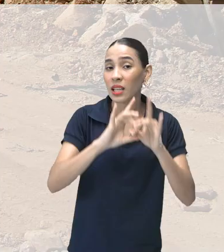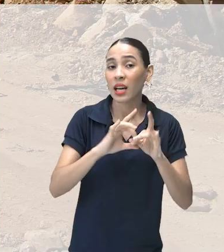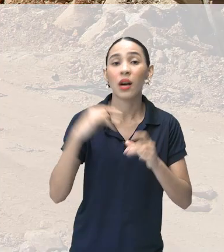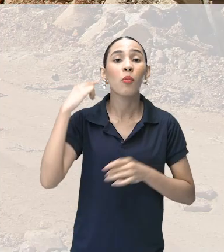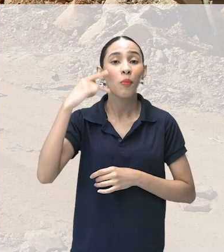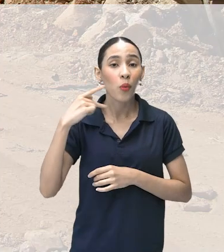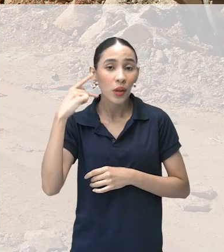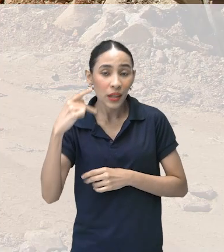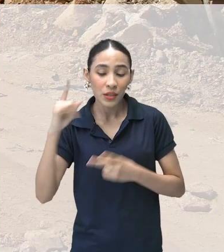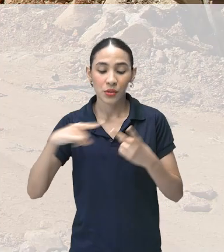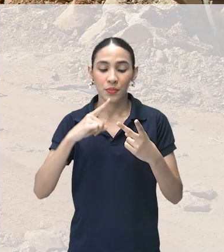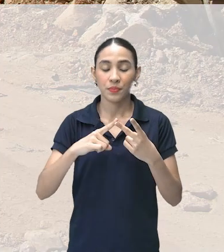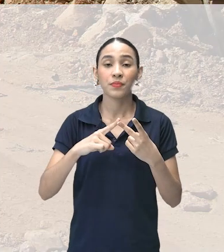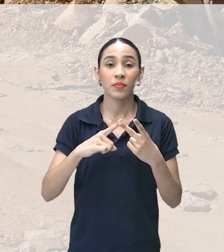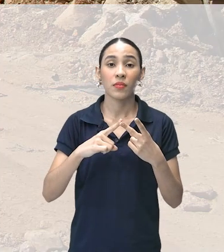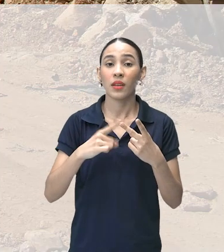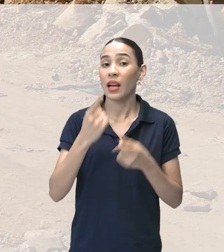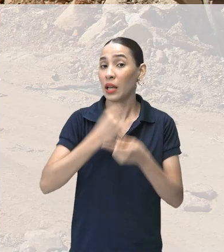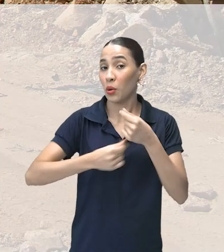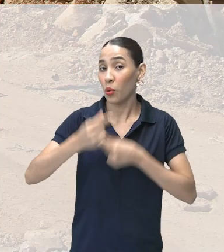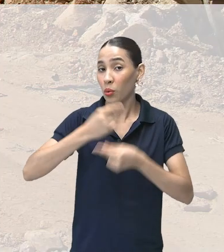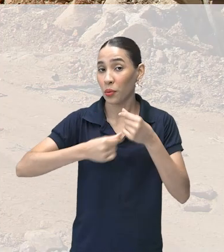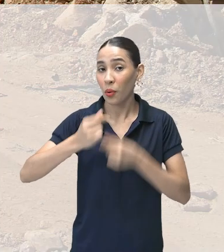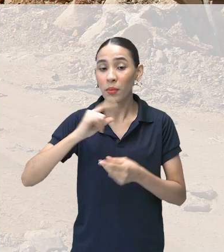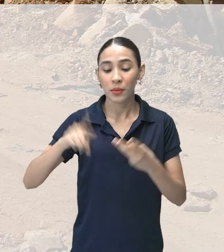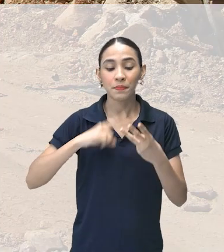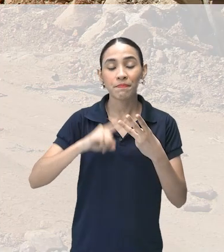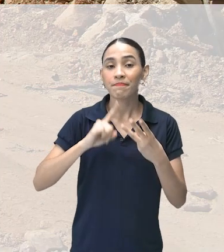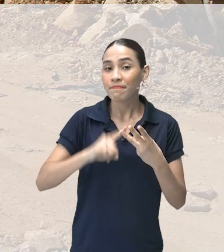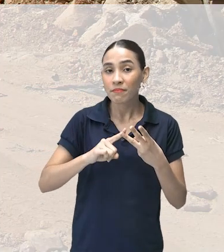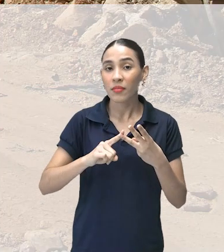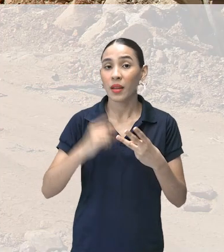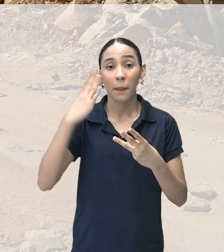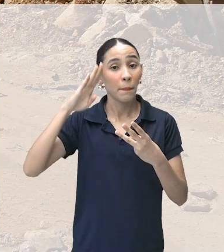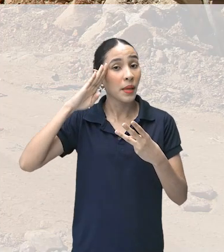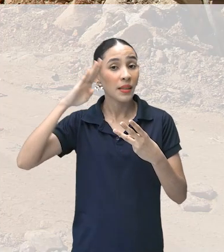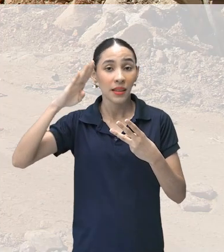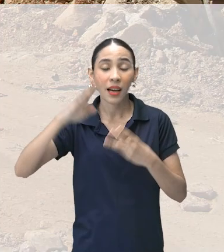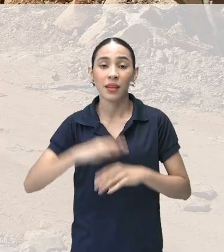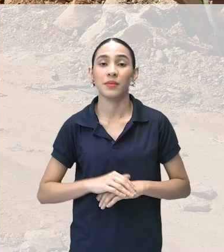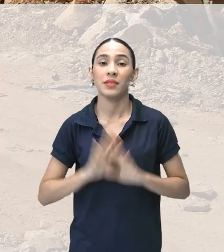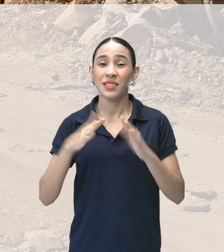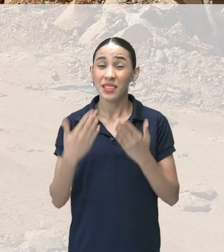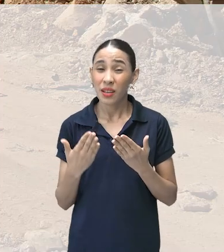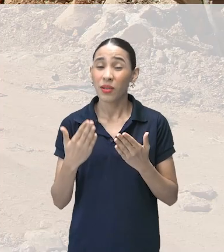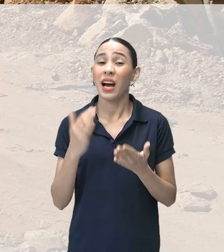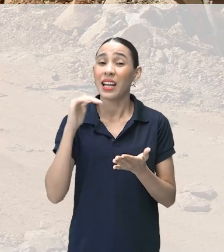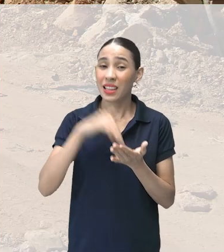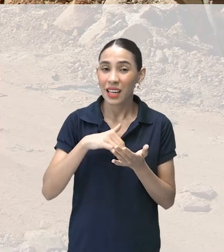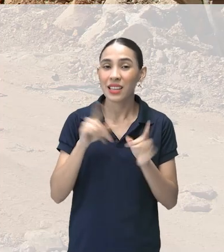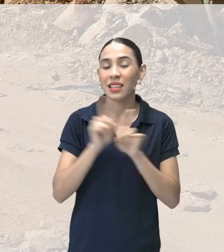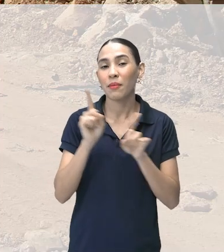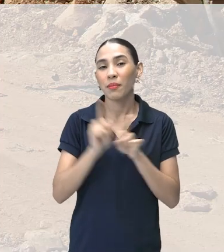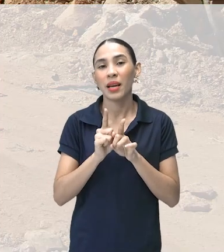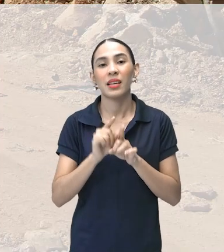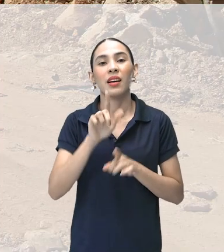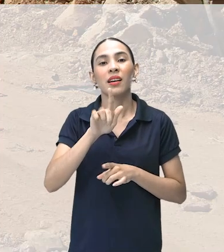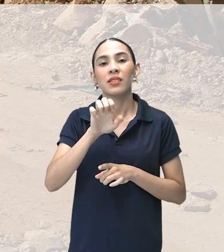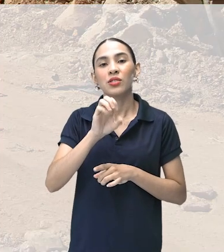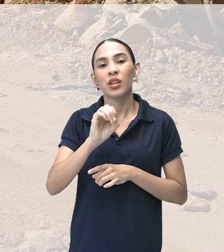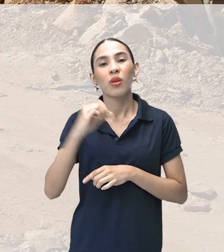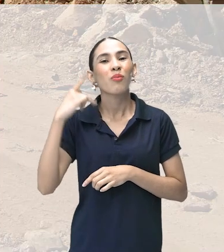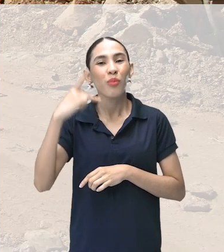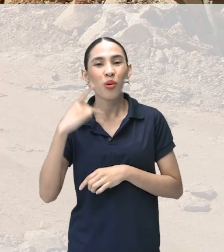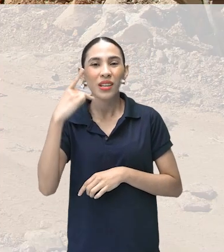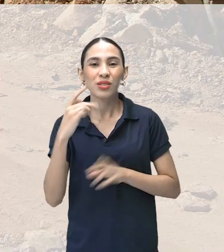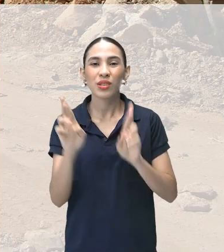interesse político, ao interesse econômico, ao interesse militar, né, e até mesmo geopolítico em